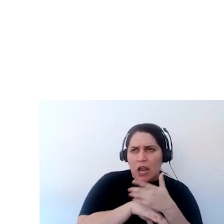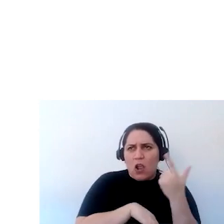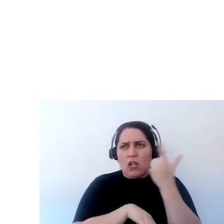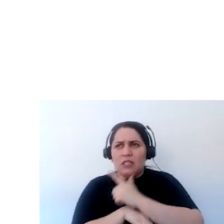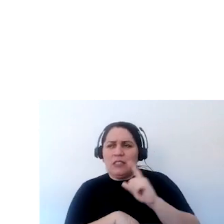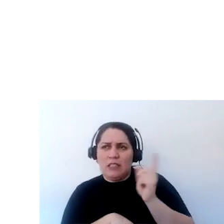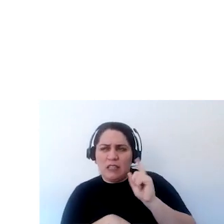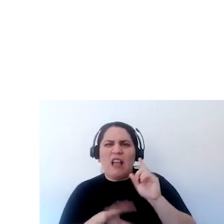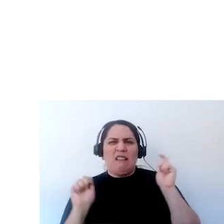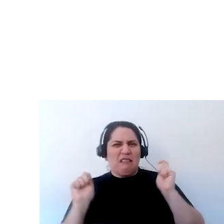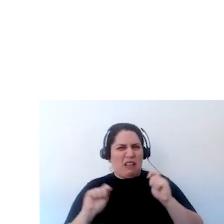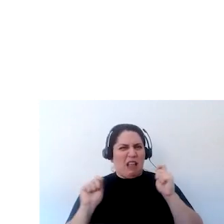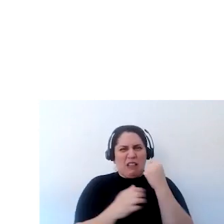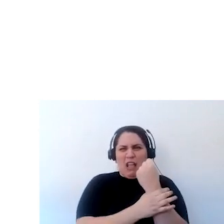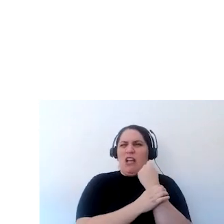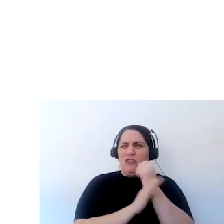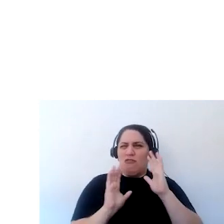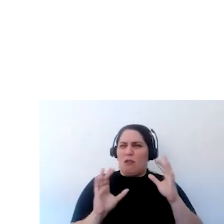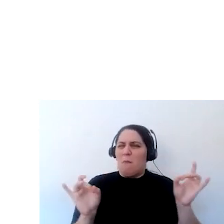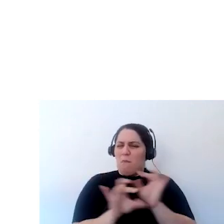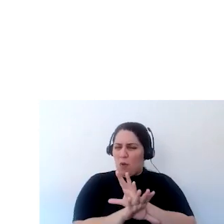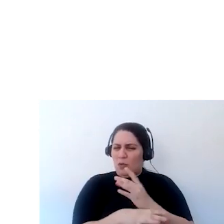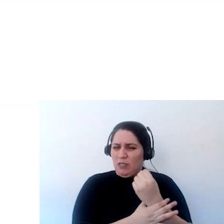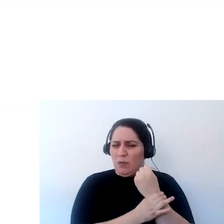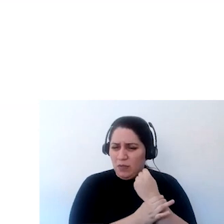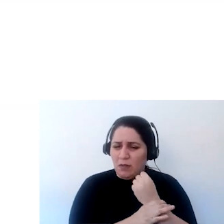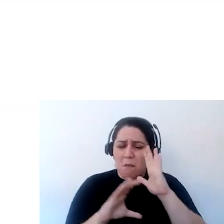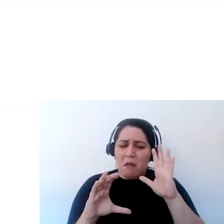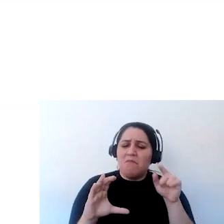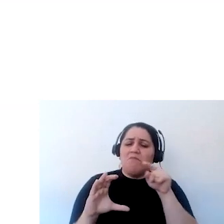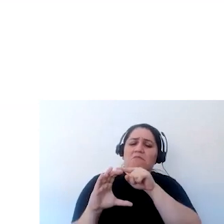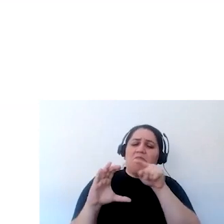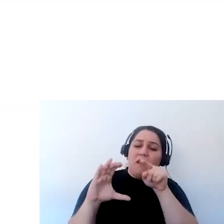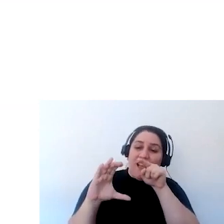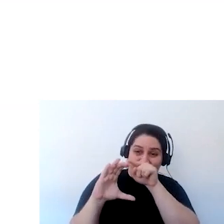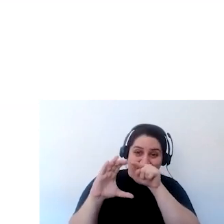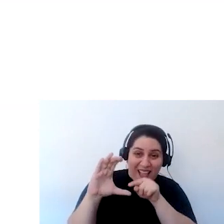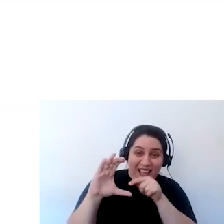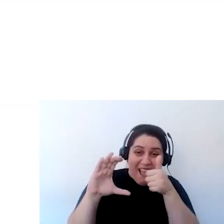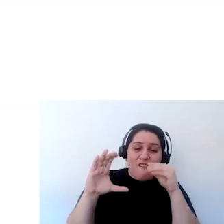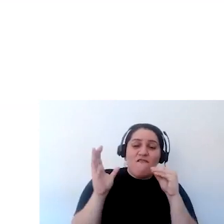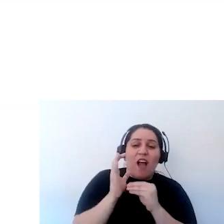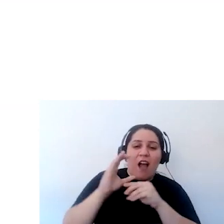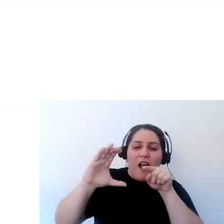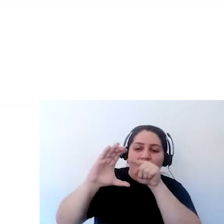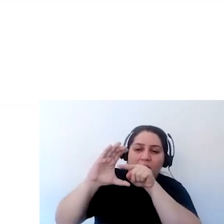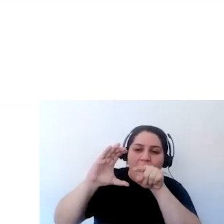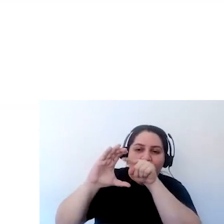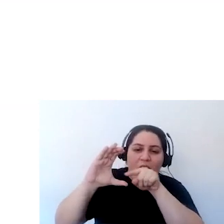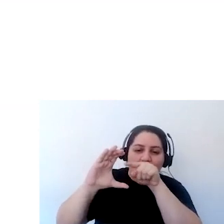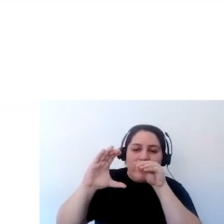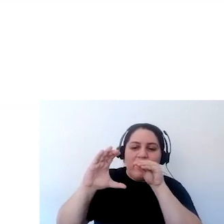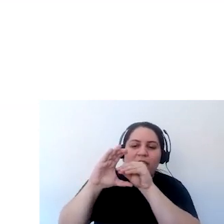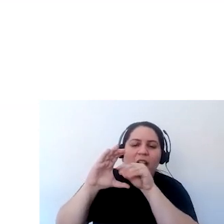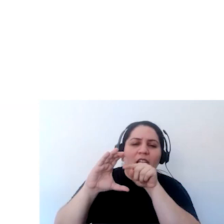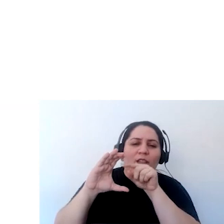uma segurança de suas aplicações. Mas e aí, naquela parte ali do recheio, várias mudanças acontecendo, e aí vem a pergunta,